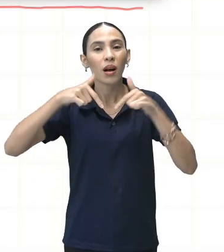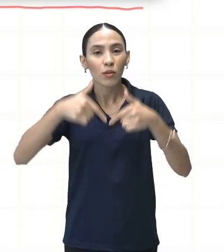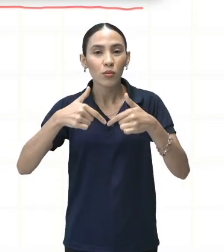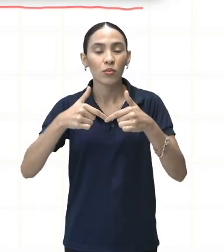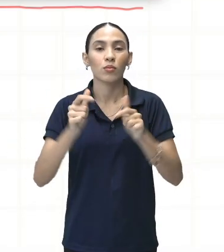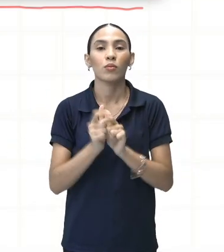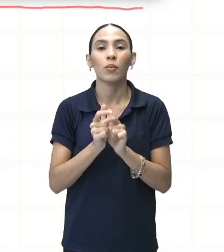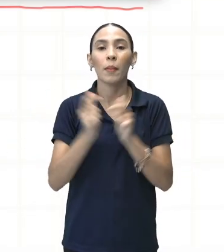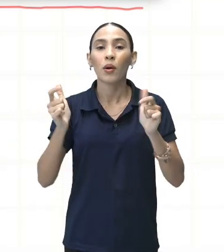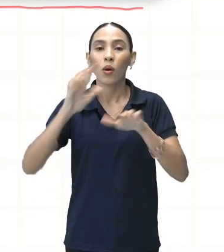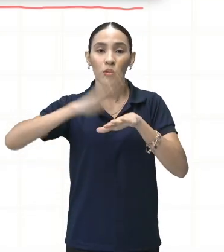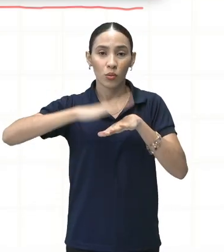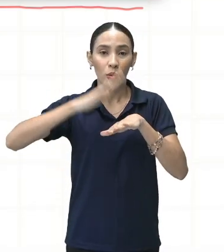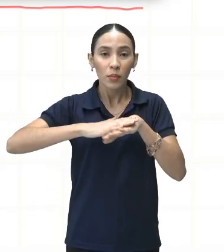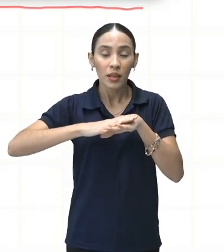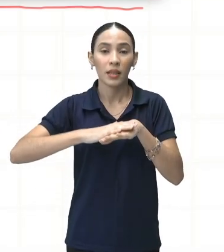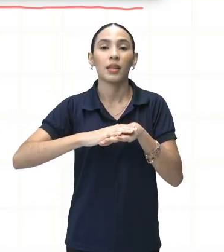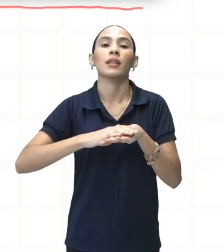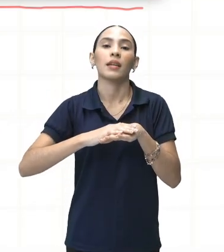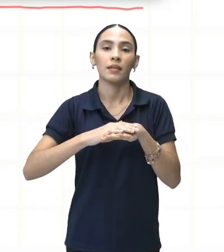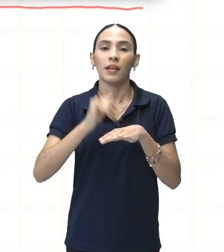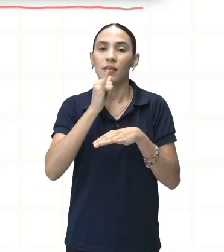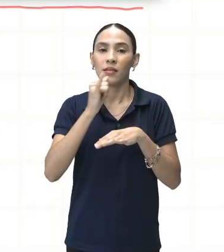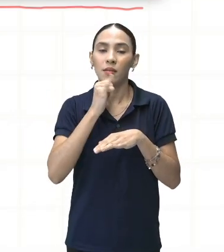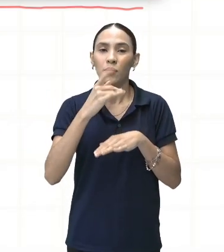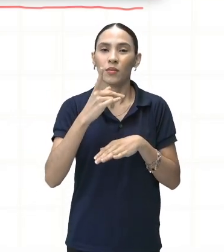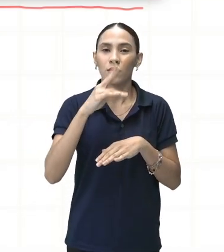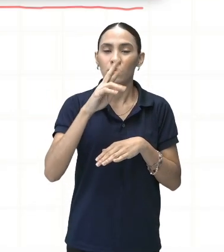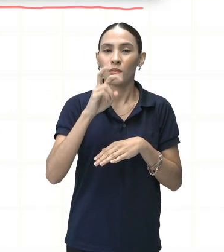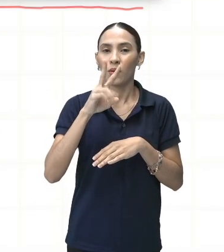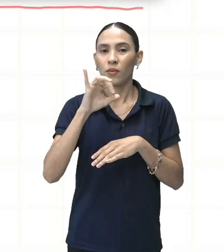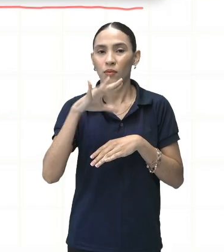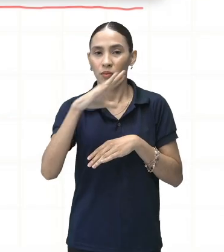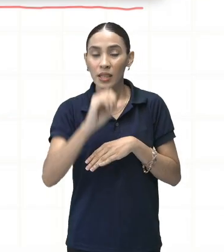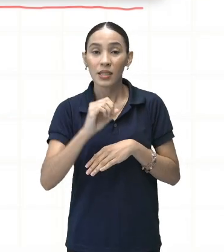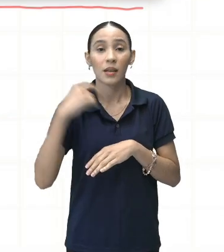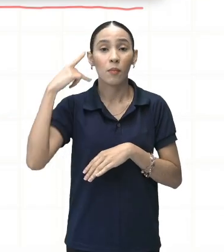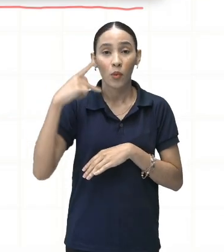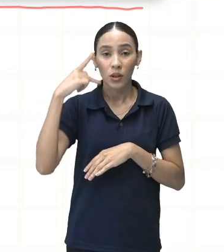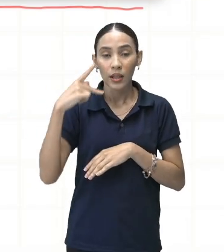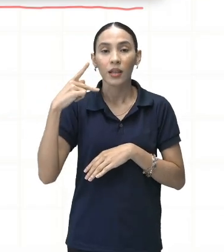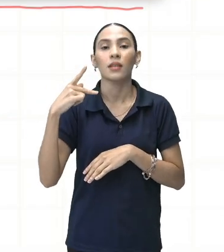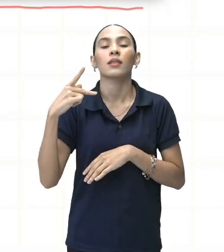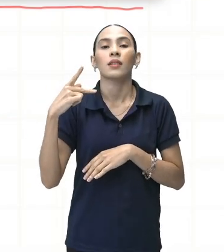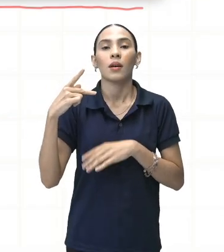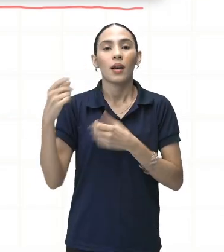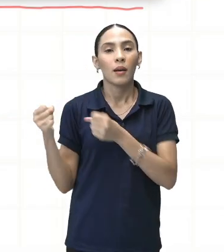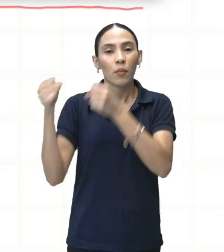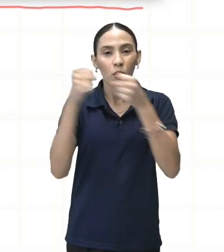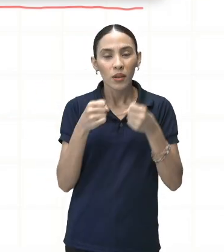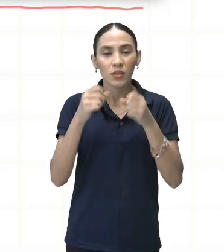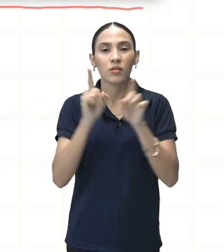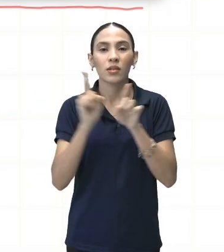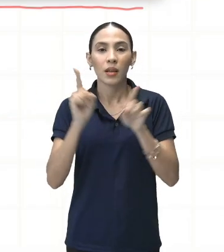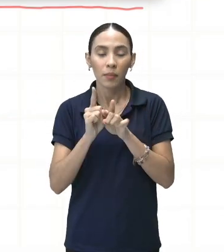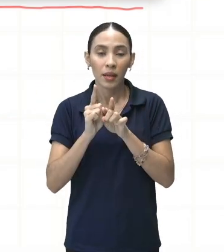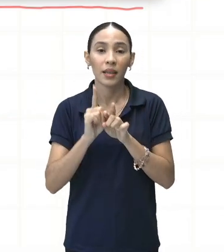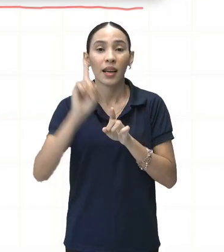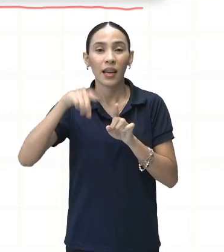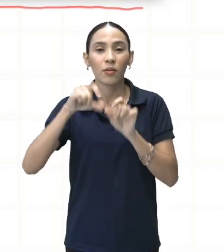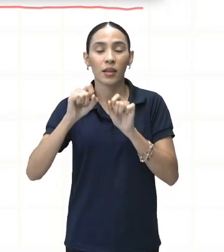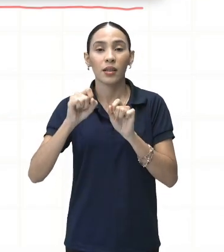maior autonomia para as províncias, com poder político e administrativo para as províncias. Esta era